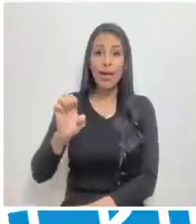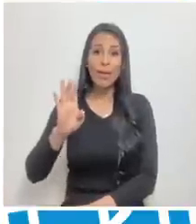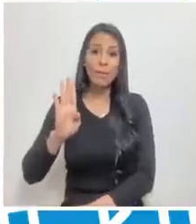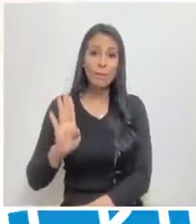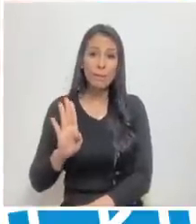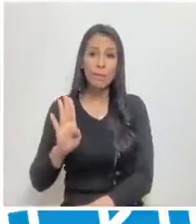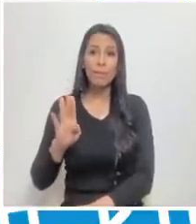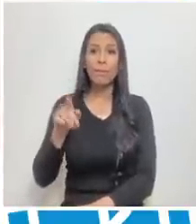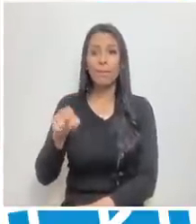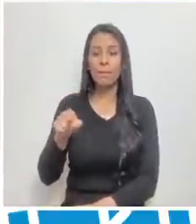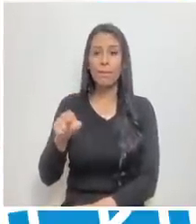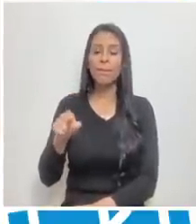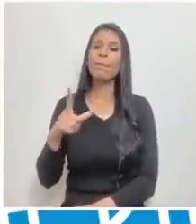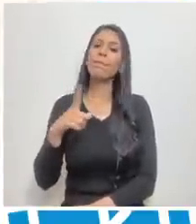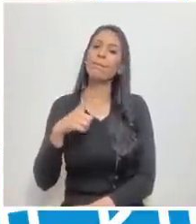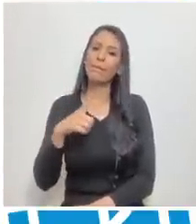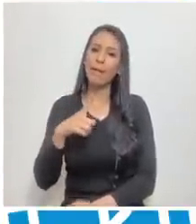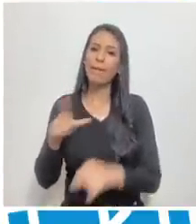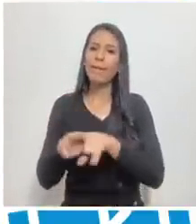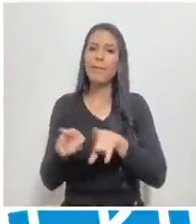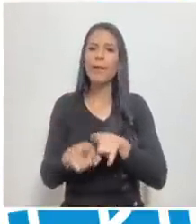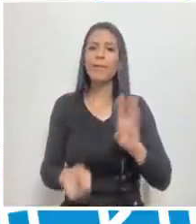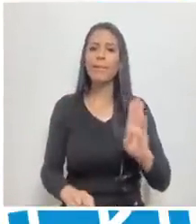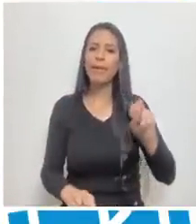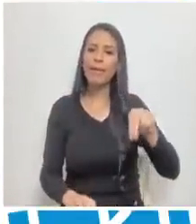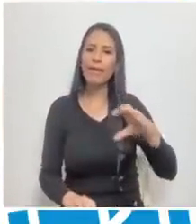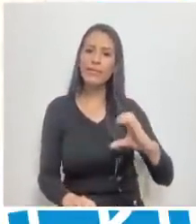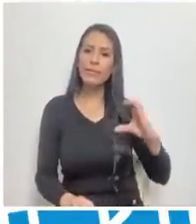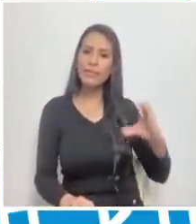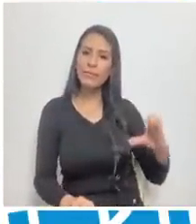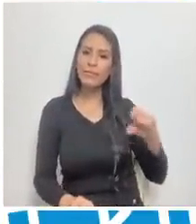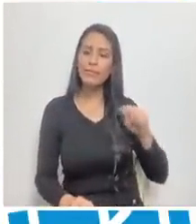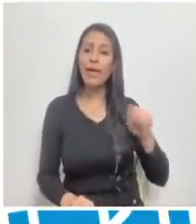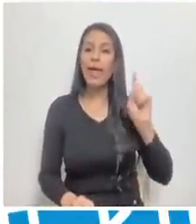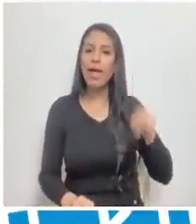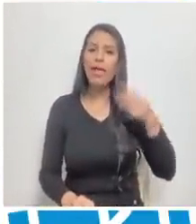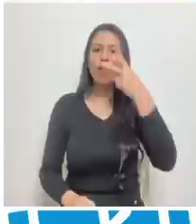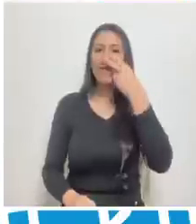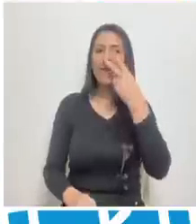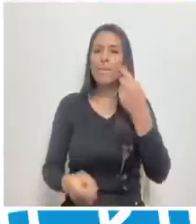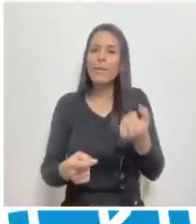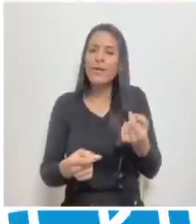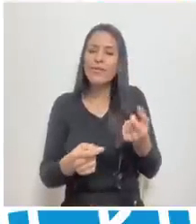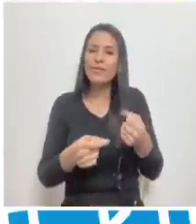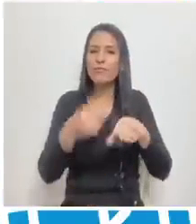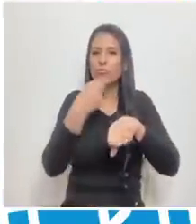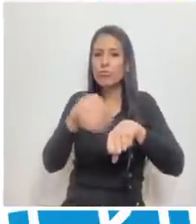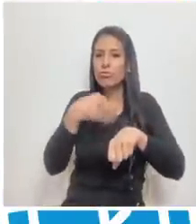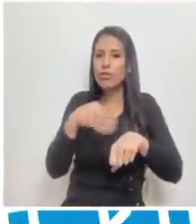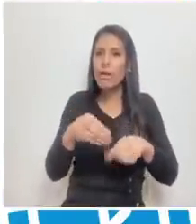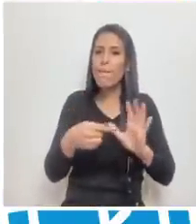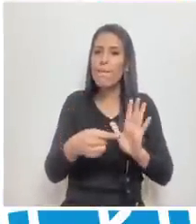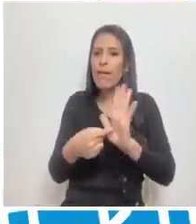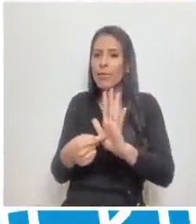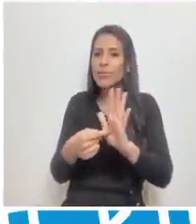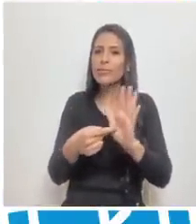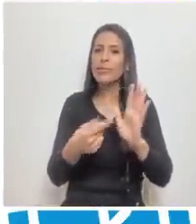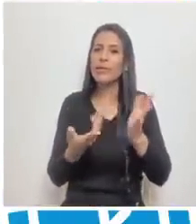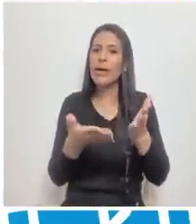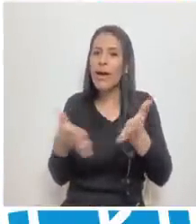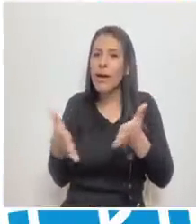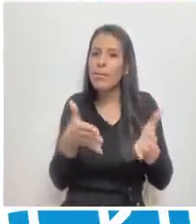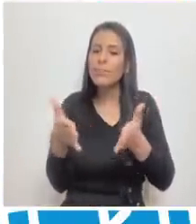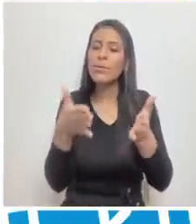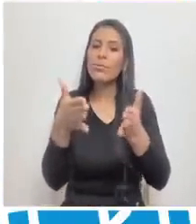dizer que a BNCC é uma bússola, né, para orientar agora os caminhos possíveis